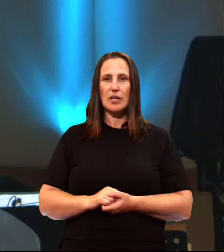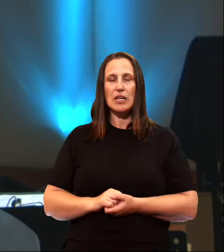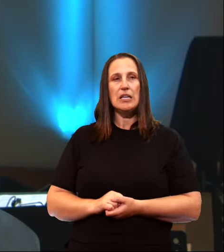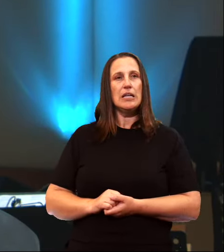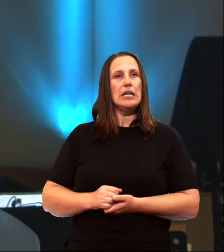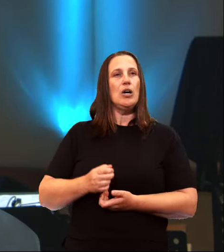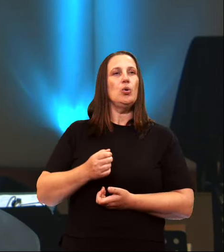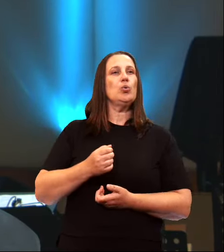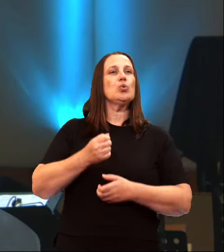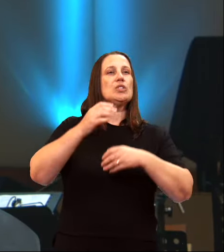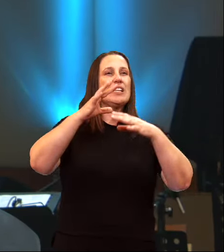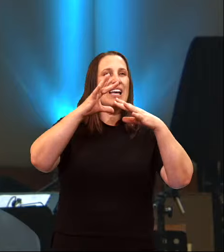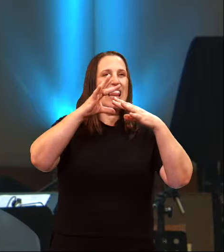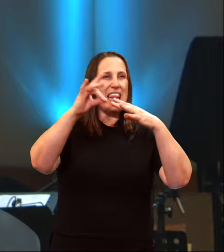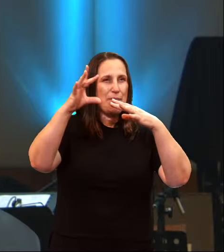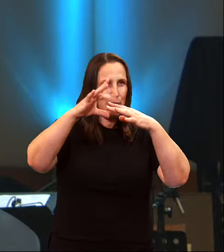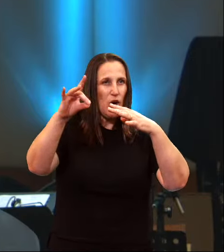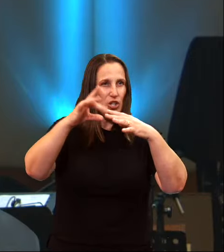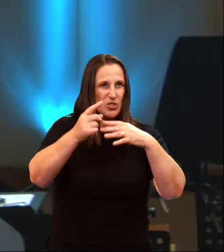para agradecer.